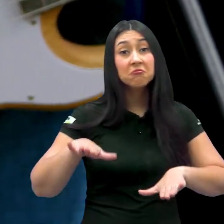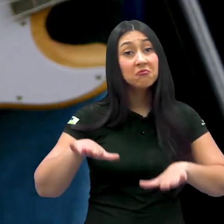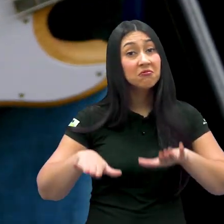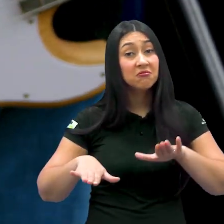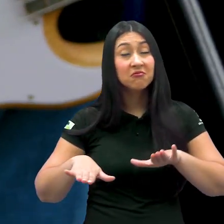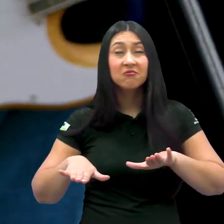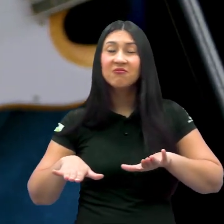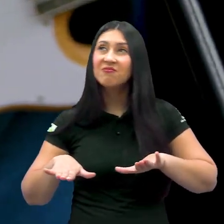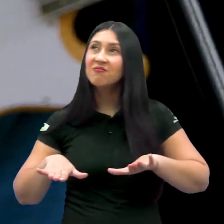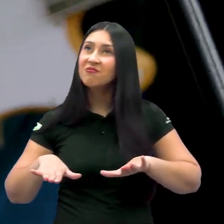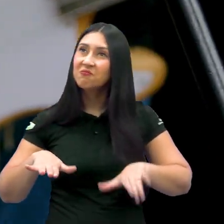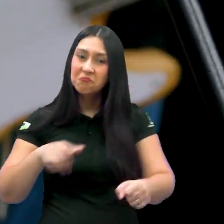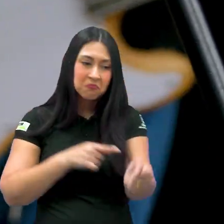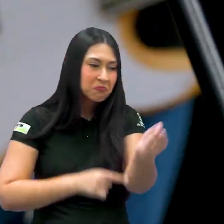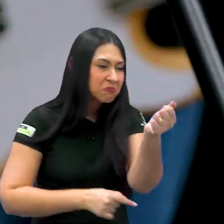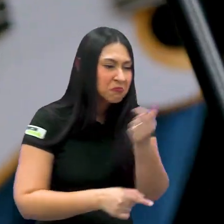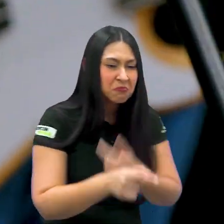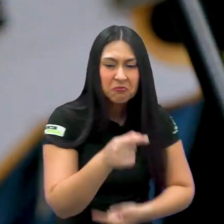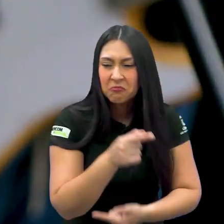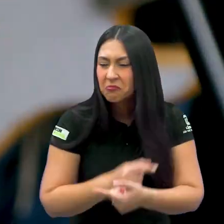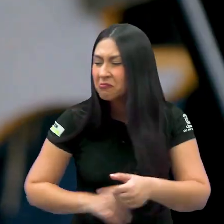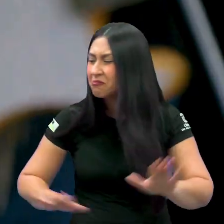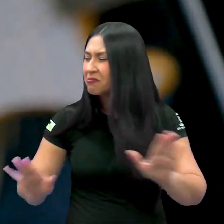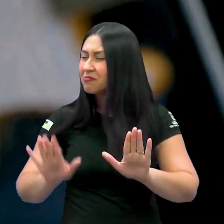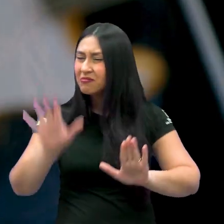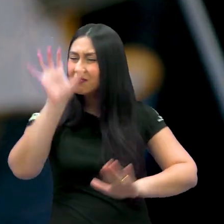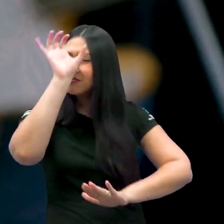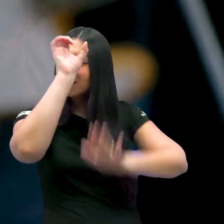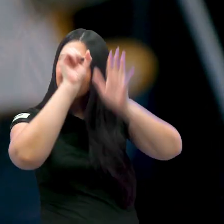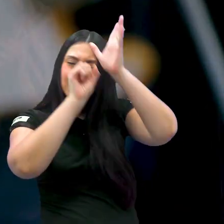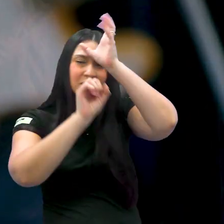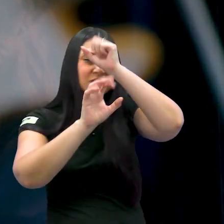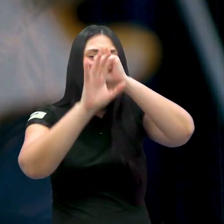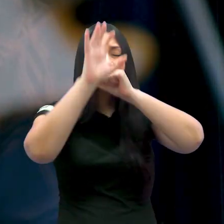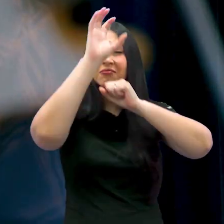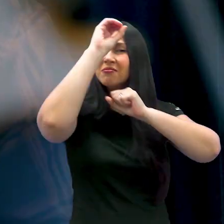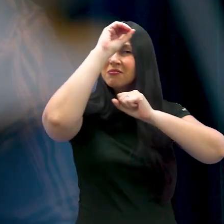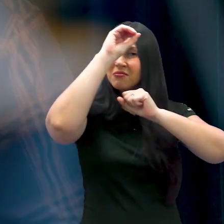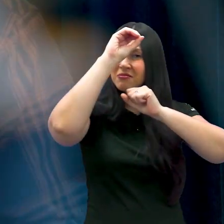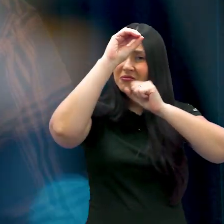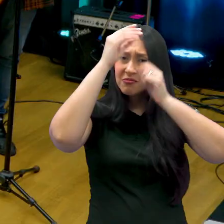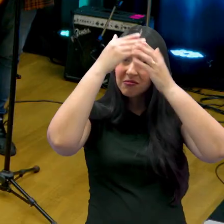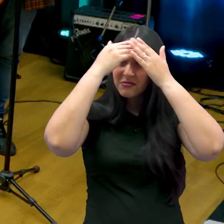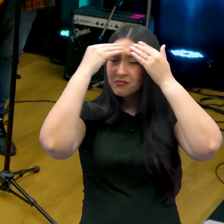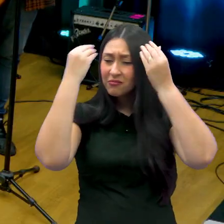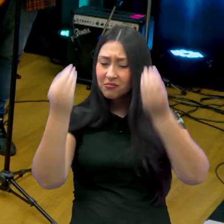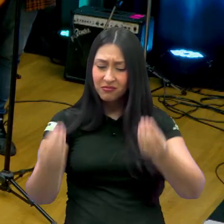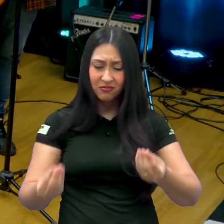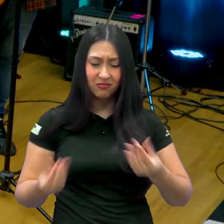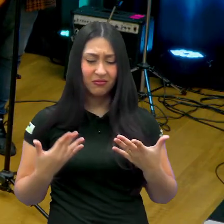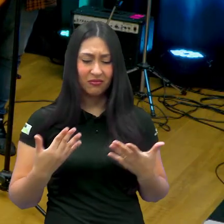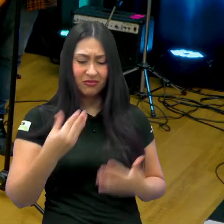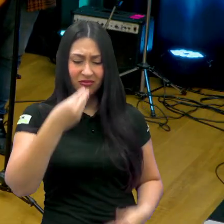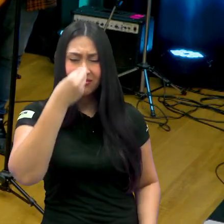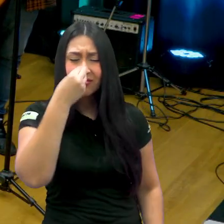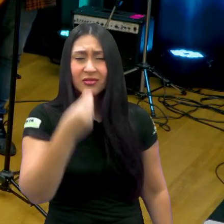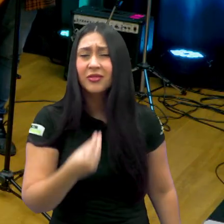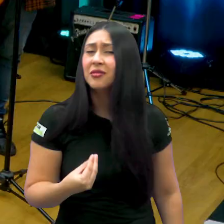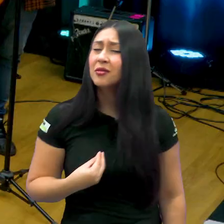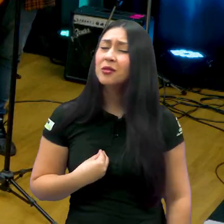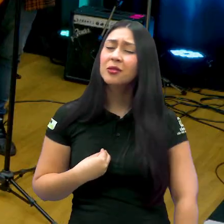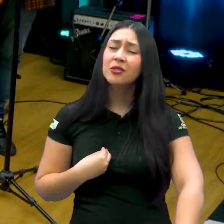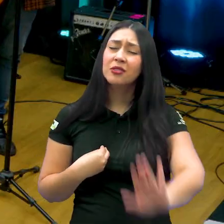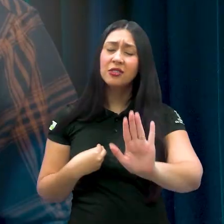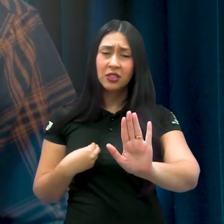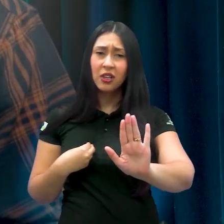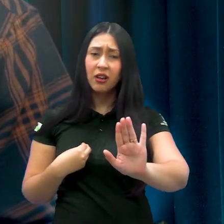Talvez aprenda a não me machucar. Eu me esqueci, abandonei